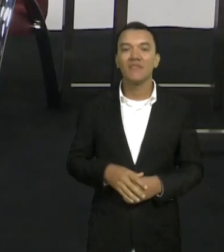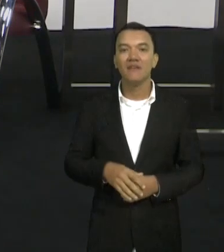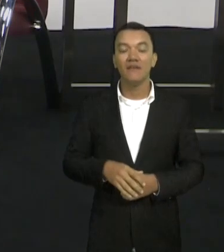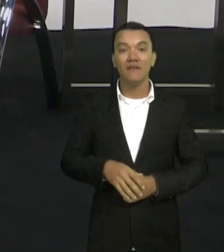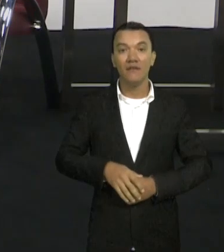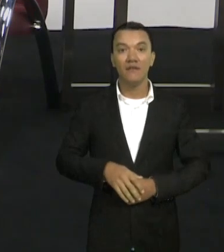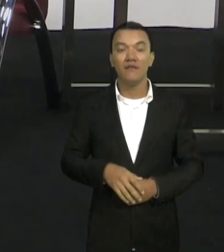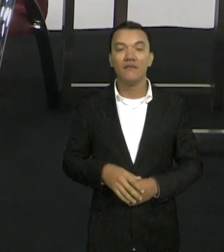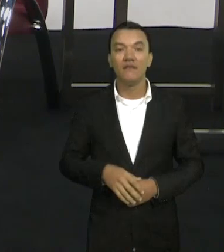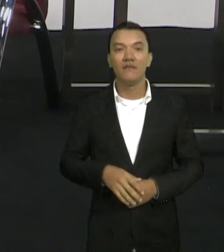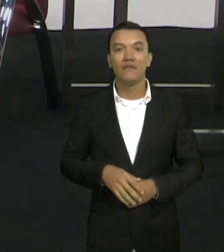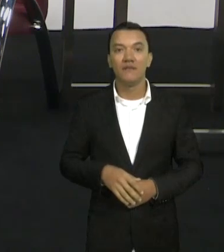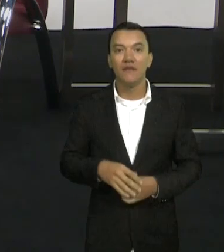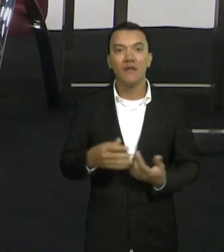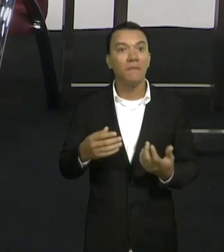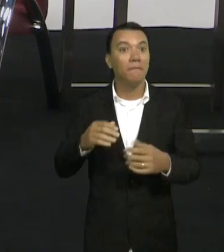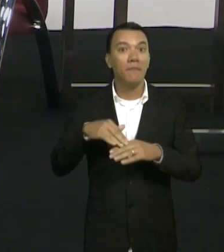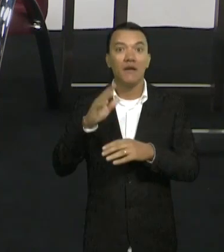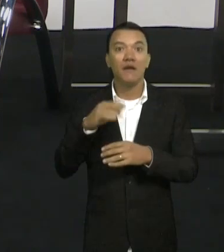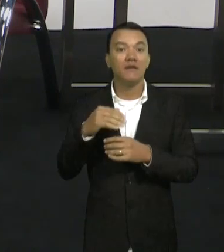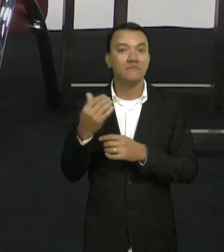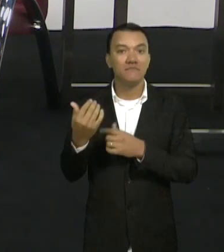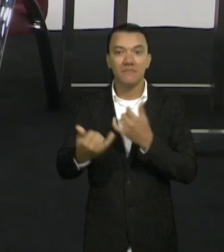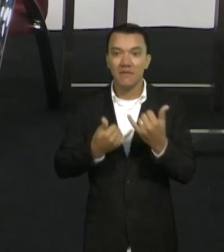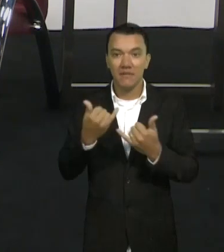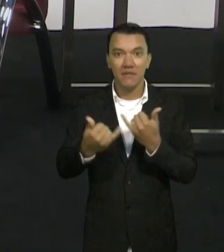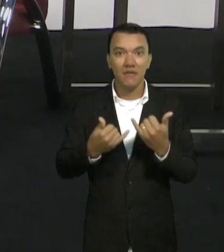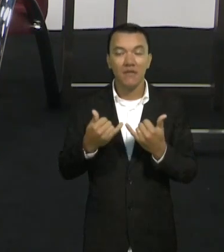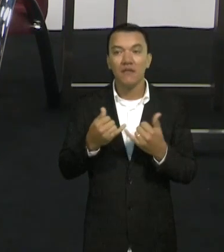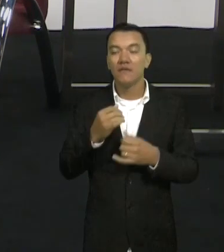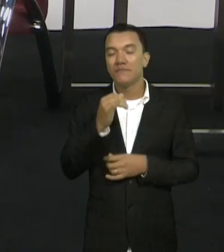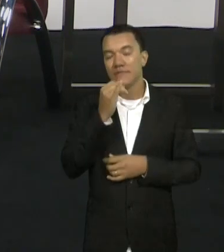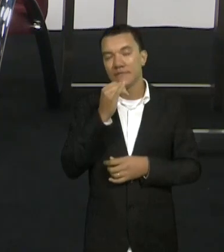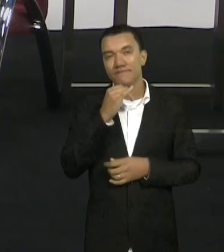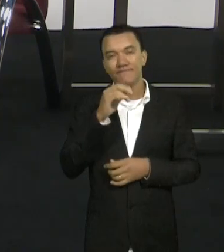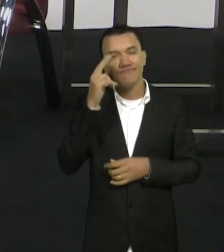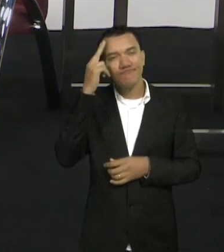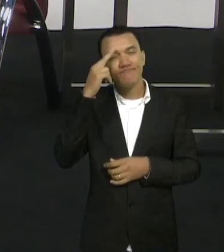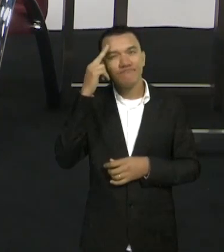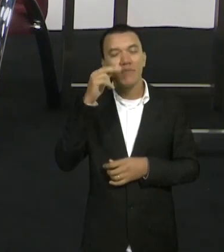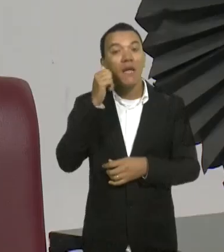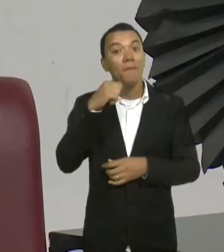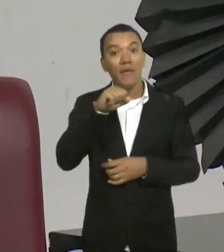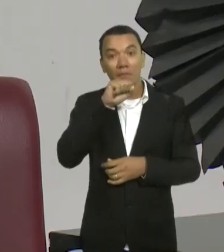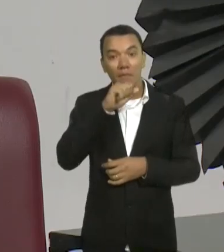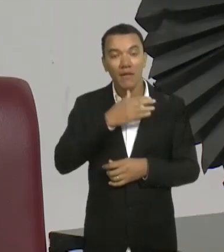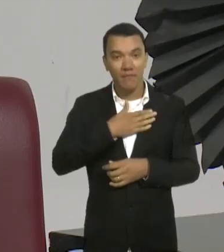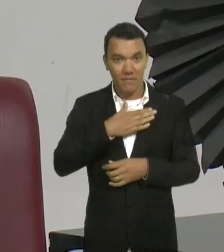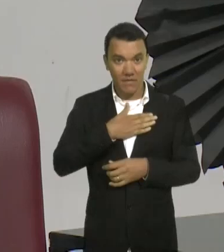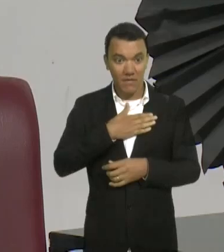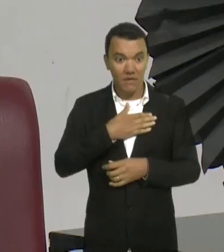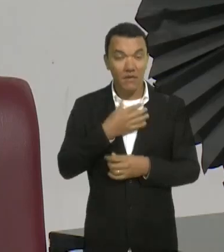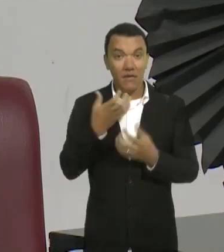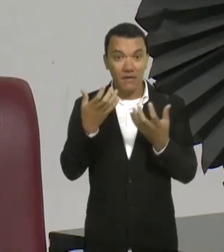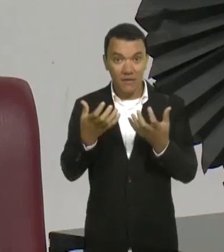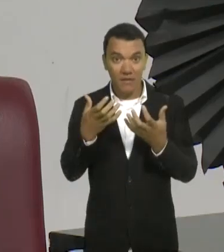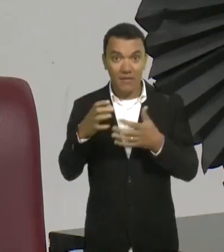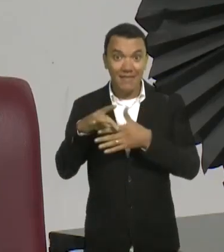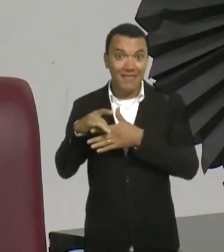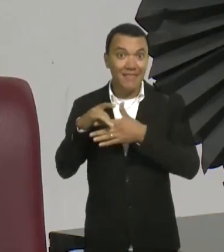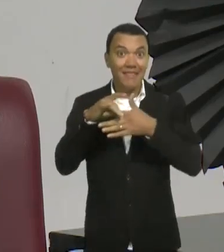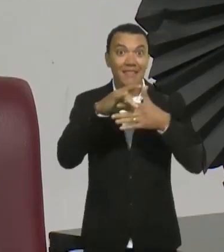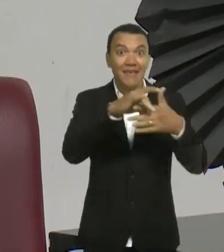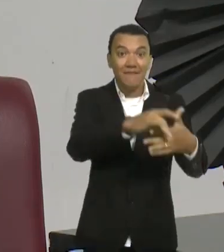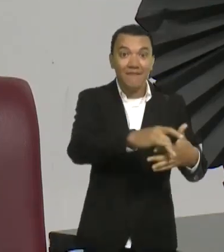era mais do que uma brincadeira. Era o sonho da minha mãe era um dia levar o boi dela para